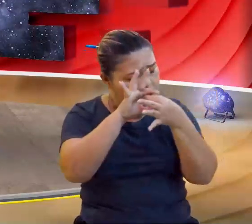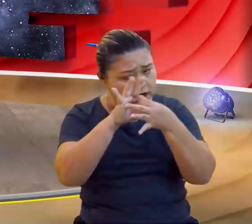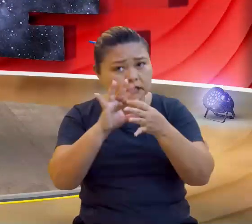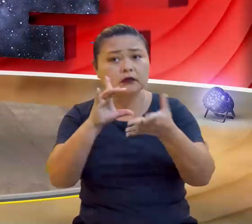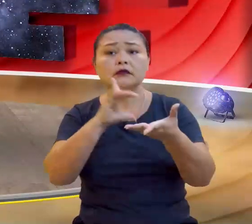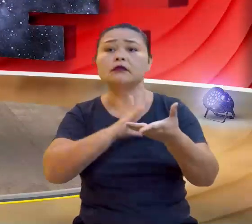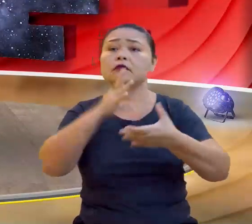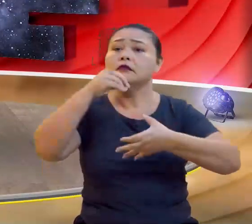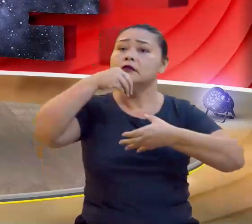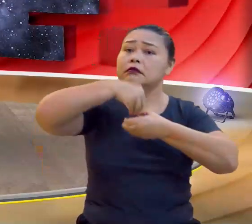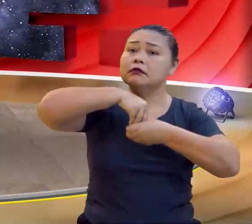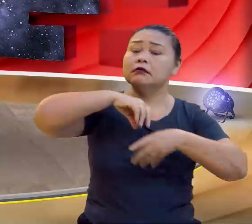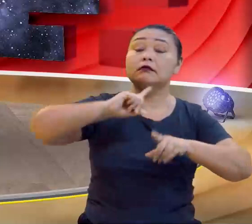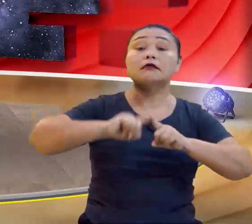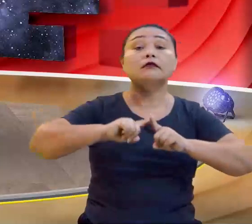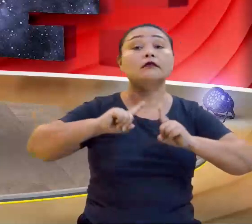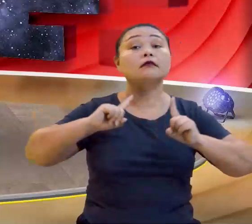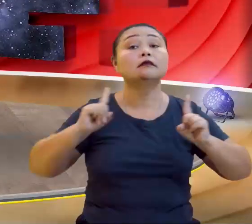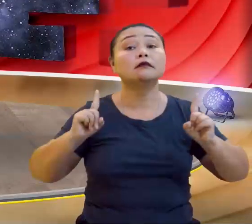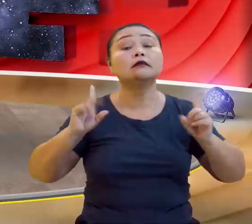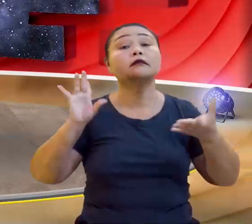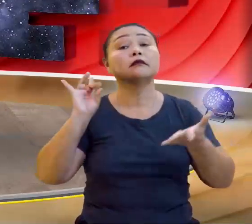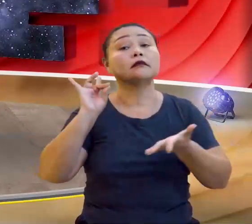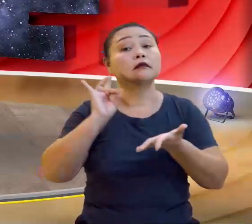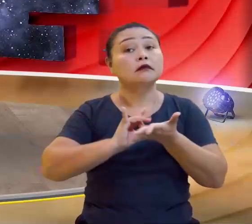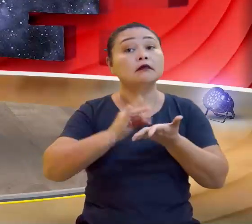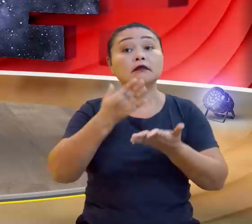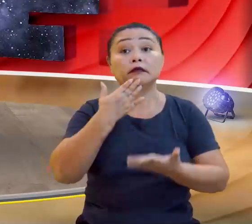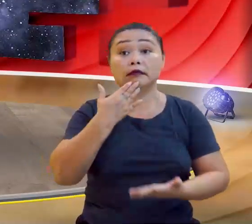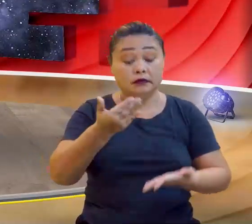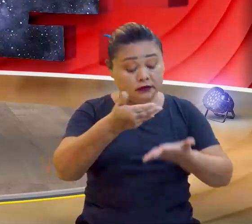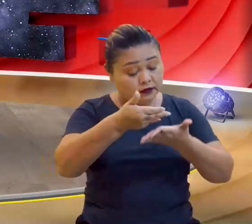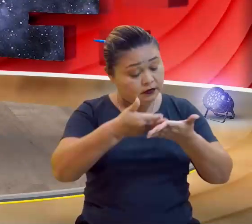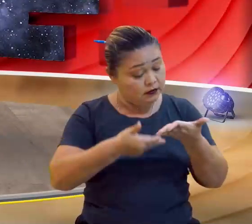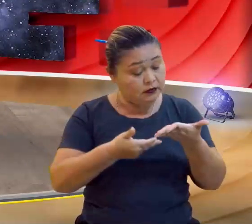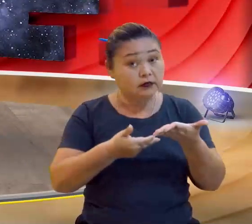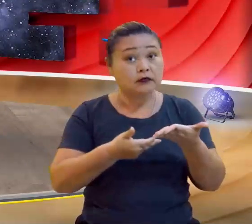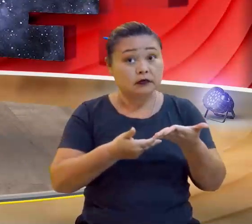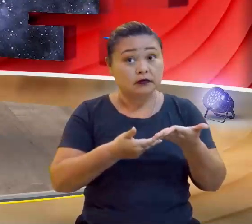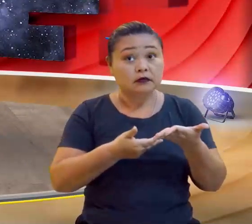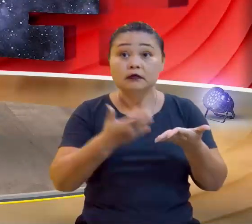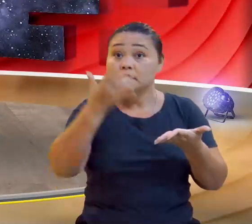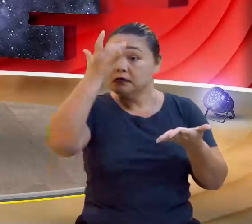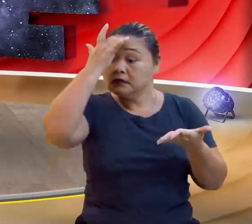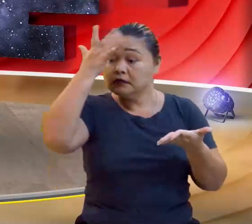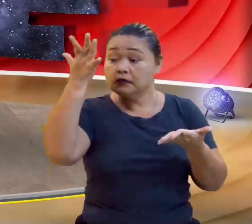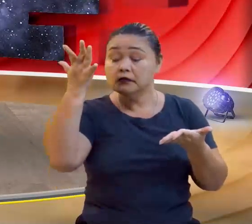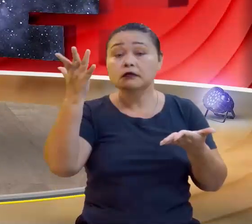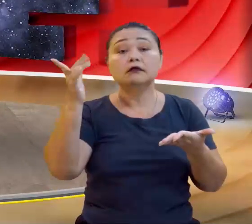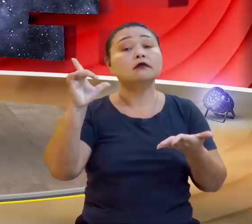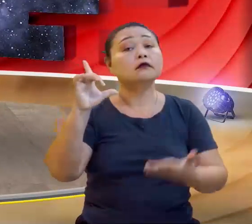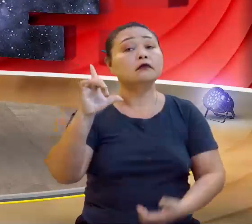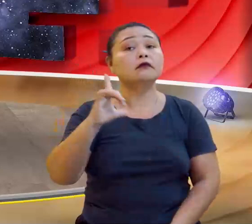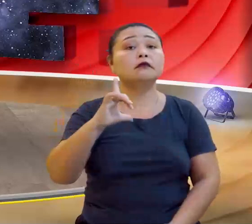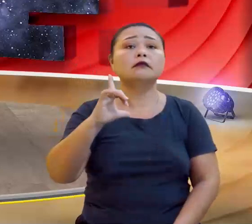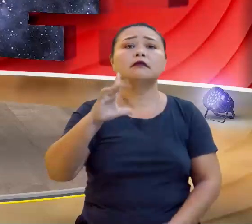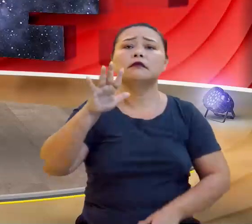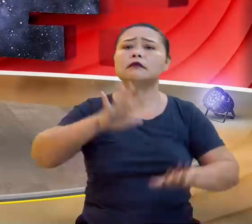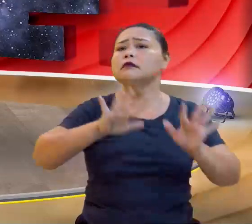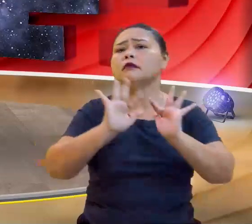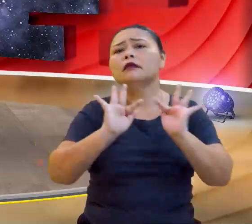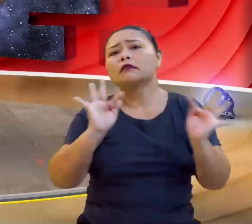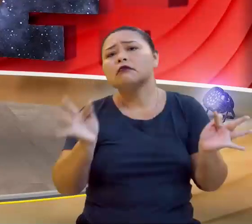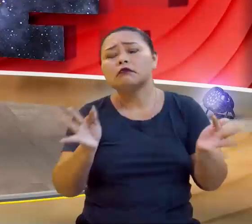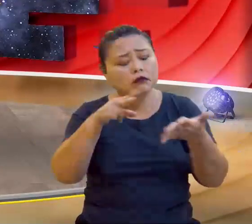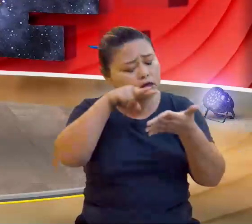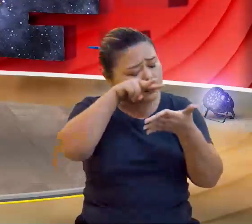contexto envolvido, mas o que realmente está pedindo é fácil, né? Às vezes às vezes é simples, a leitura